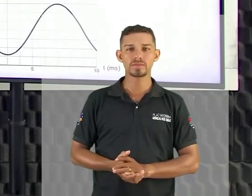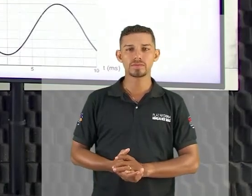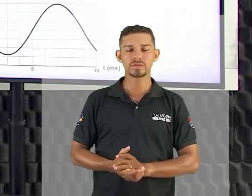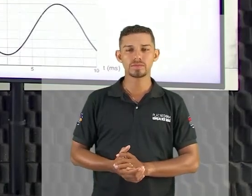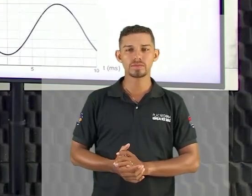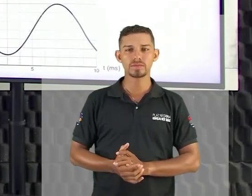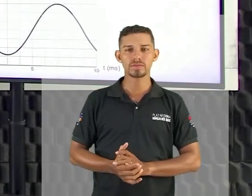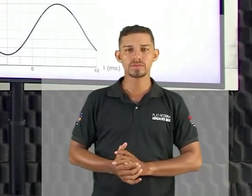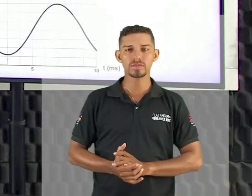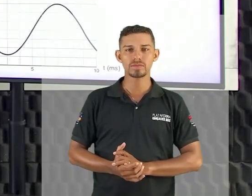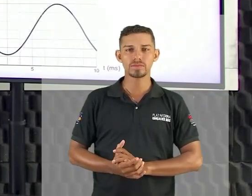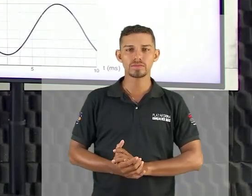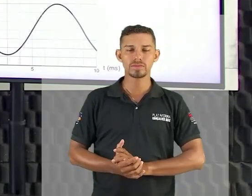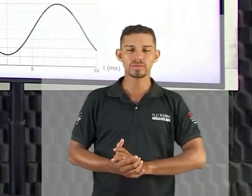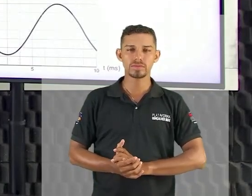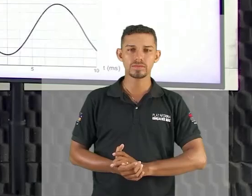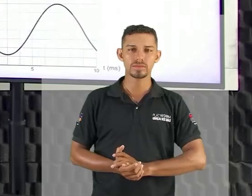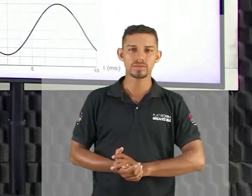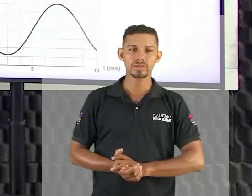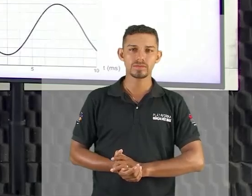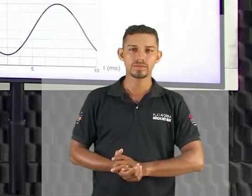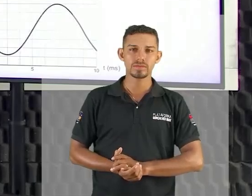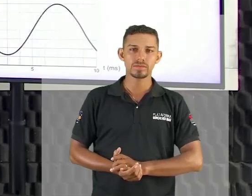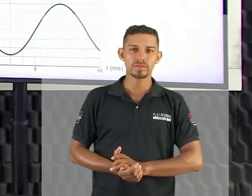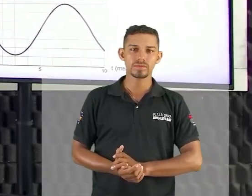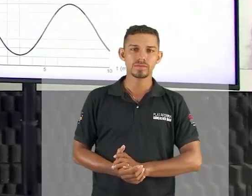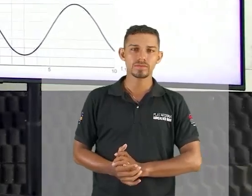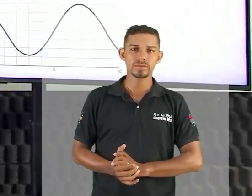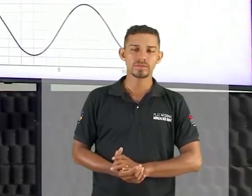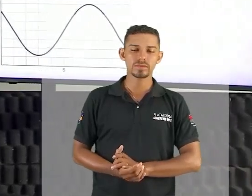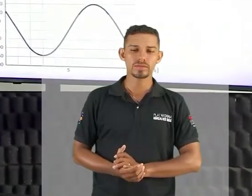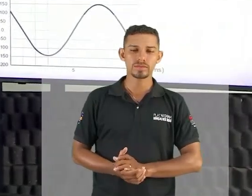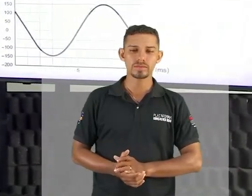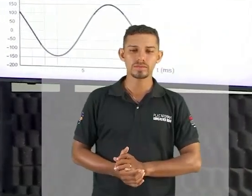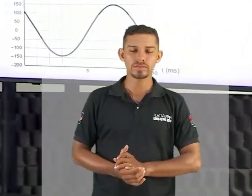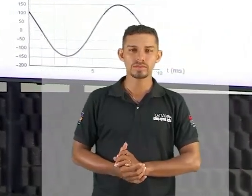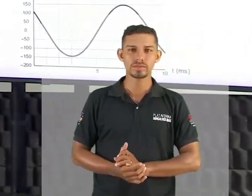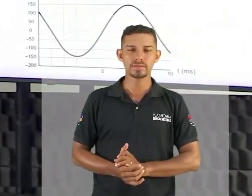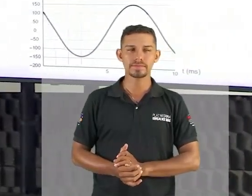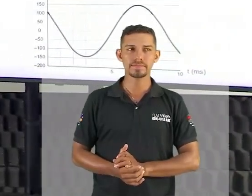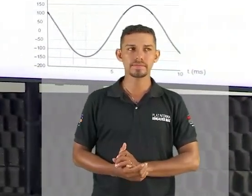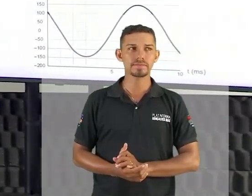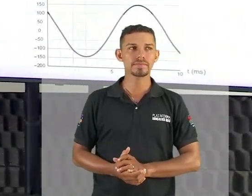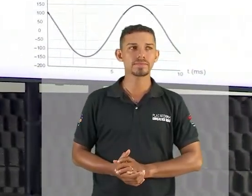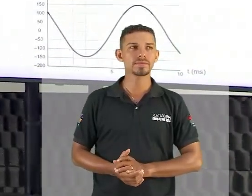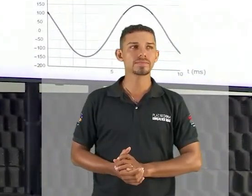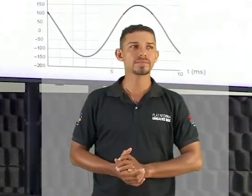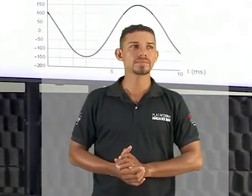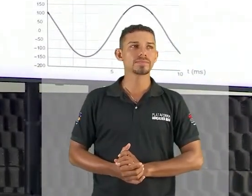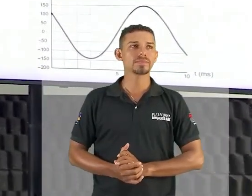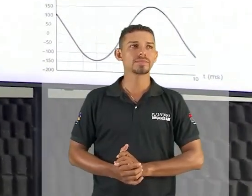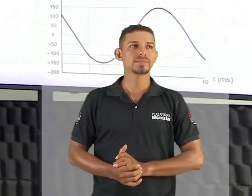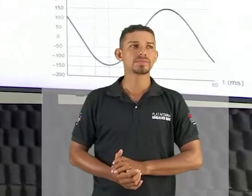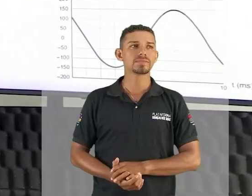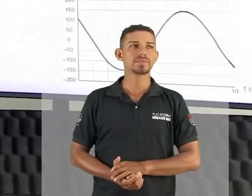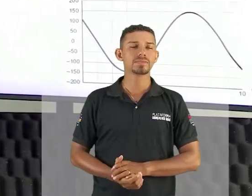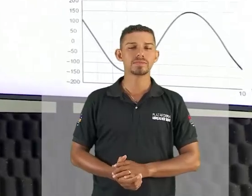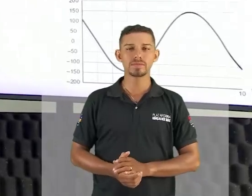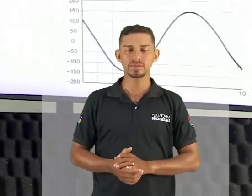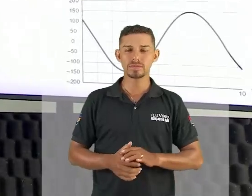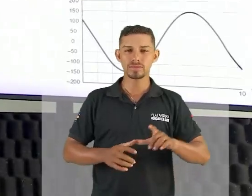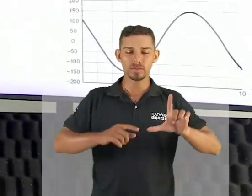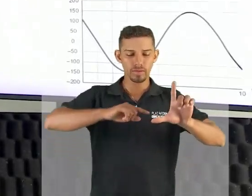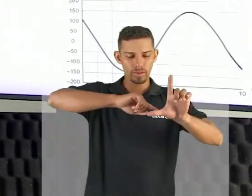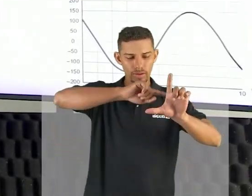ó já até falei um pouquinho no vídeo anterior essa parte de cima é chamada de